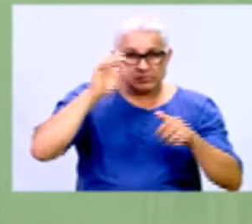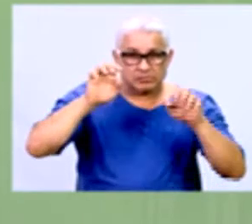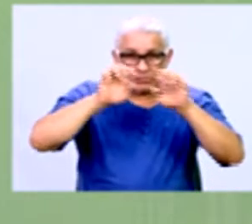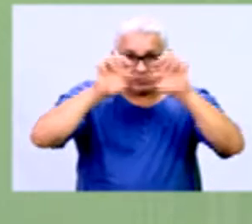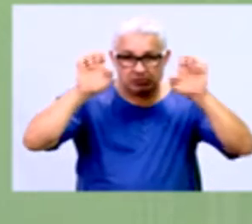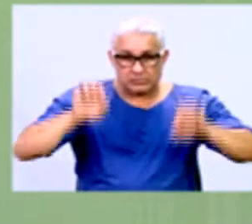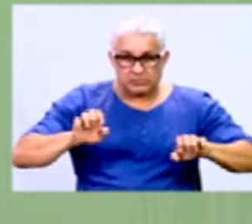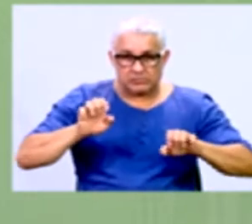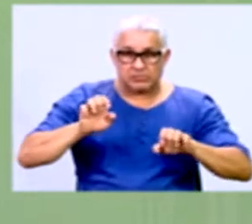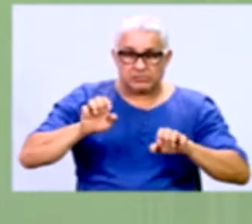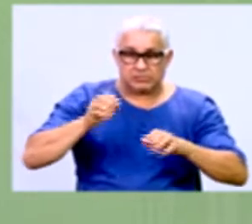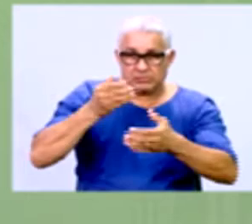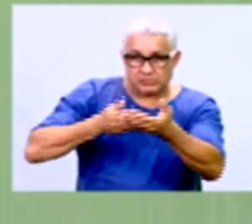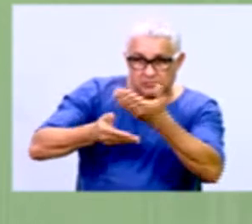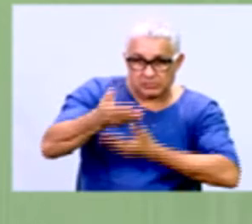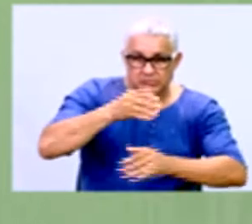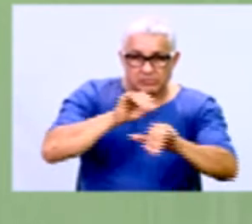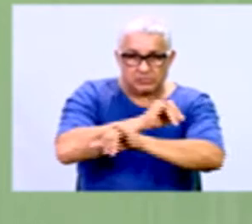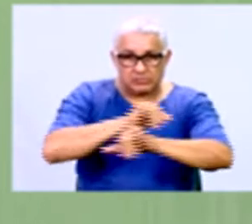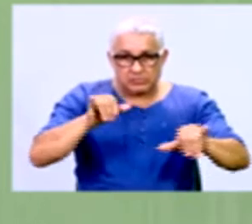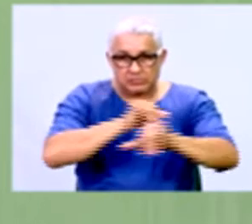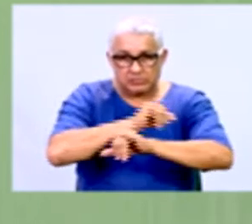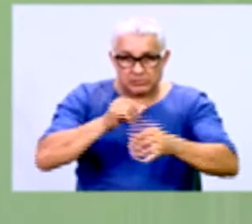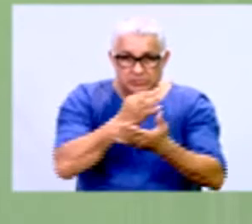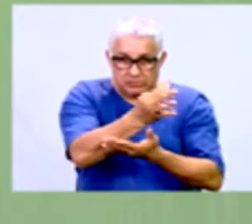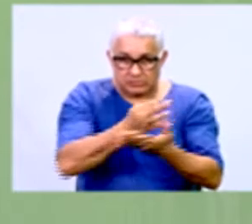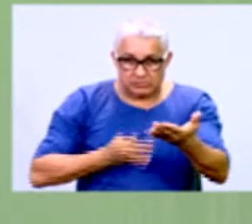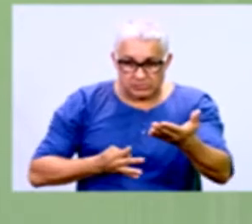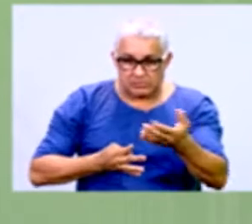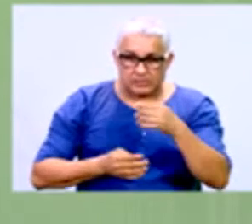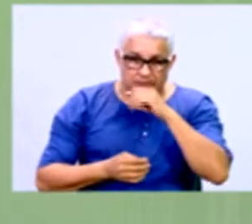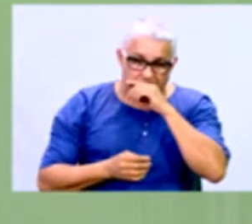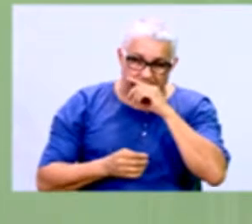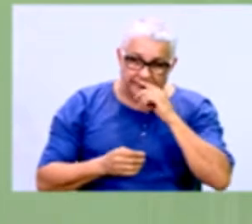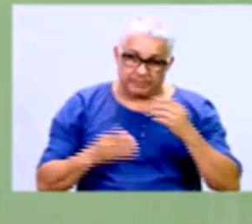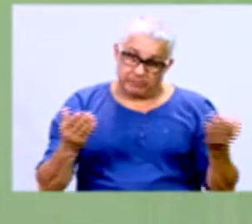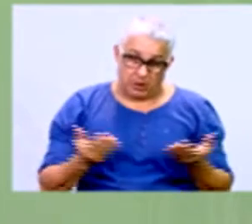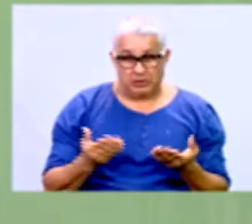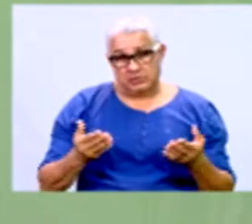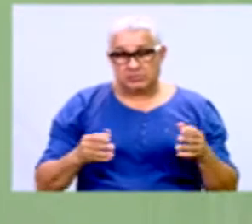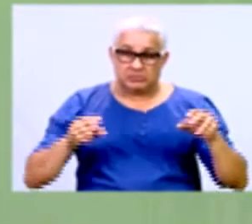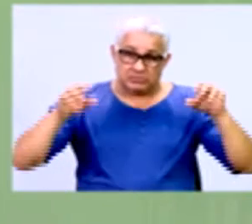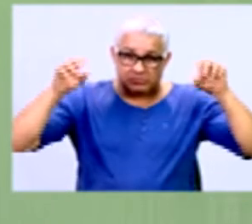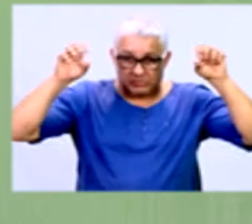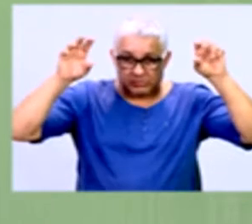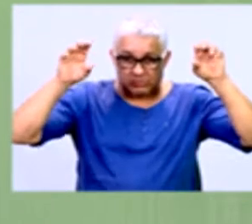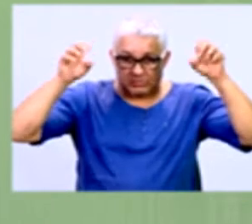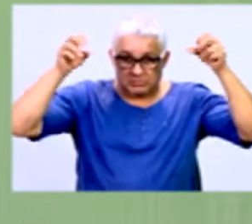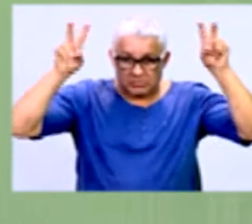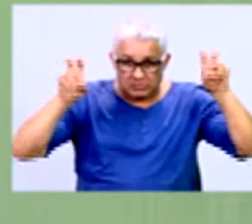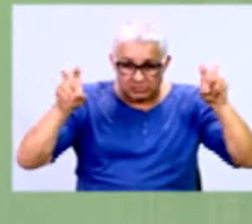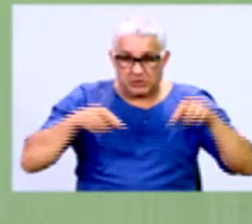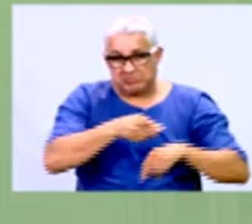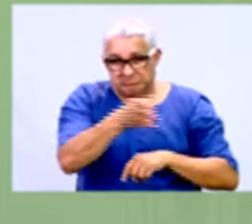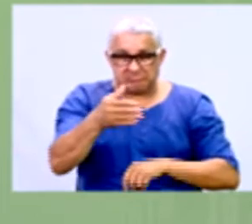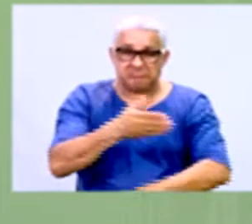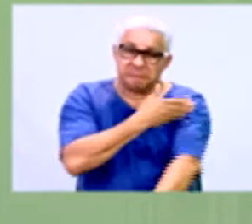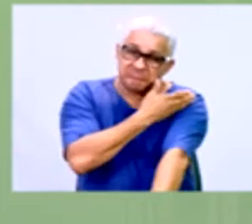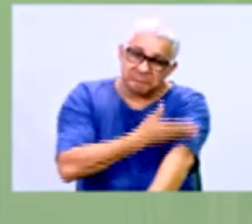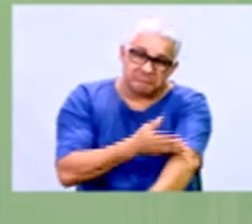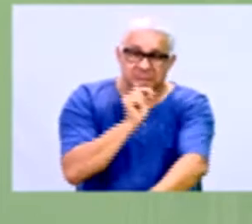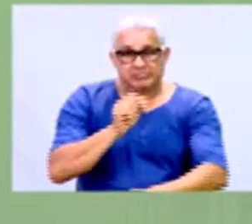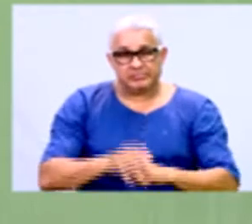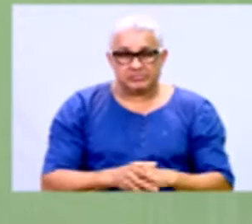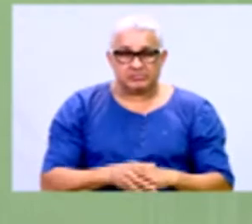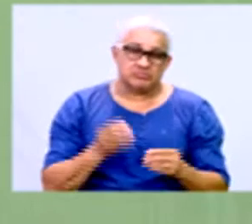de transferência de informação por texto, certo? Então hoje a gente vai falar, normalmente vocês estão muito acostumados a